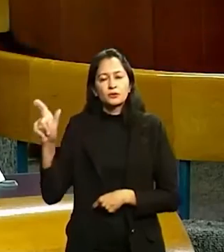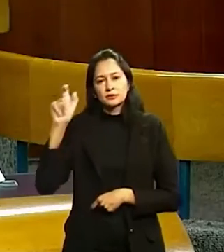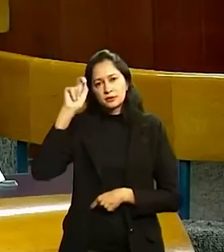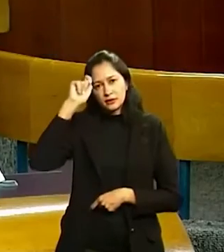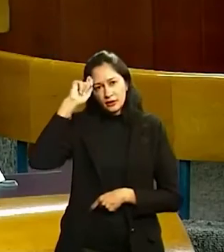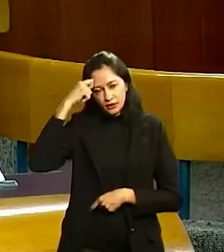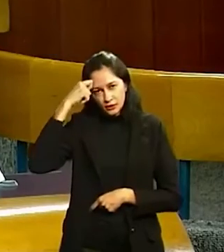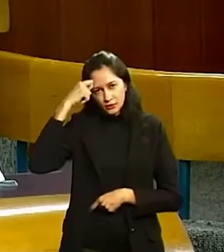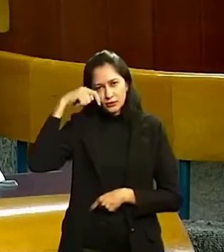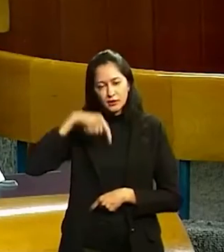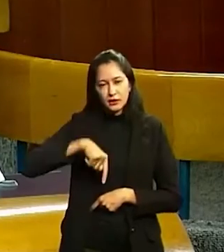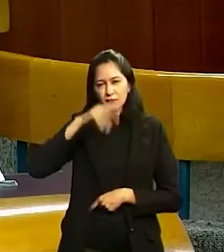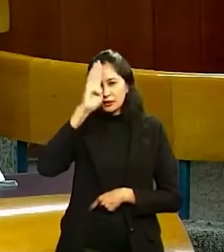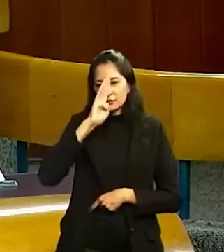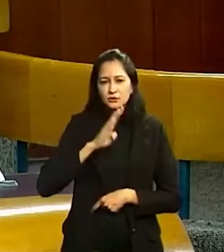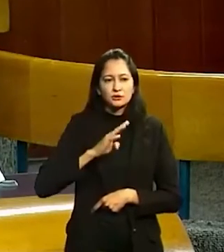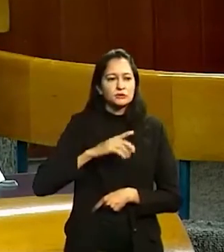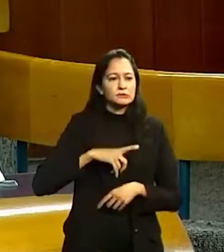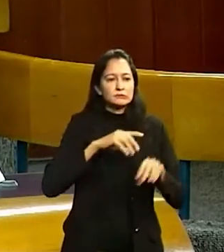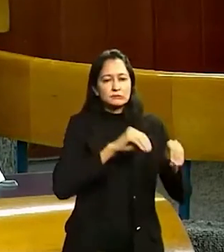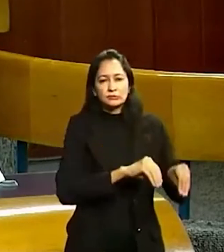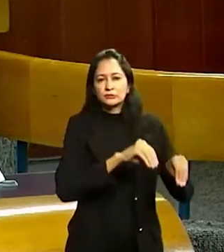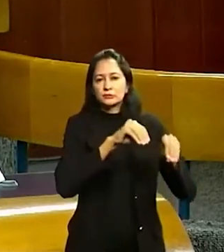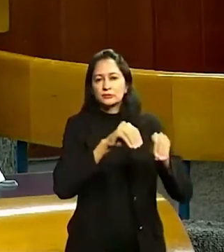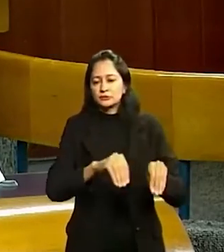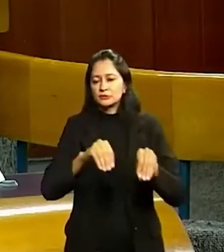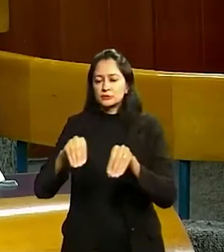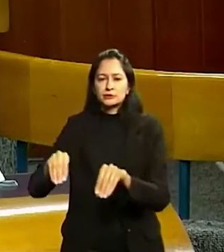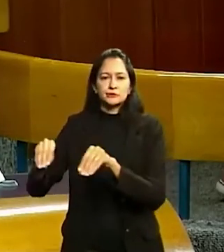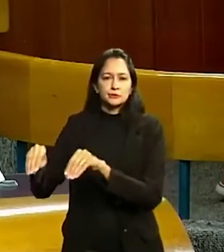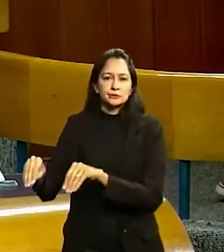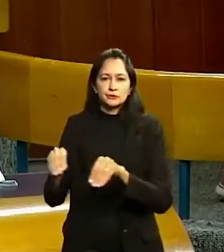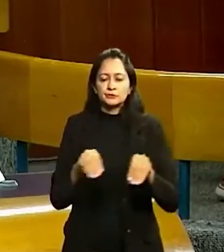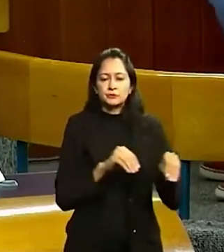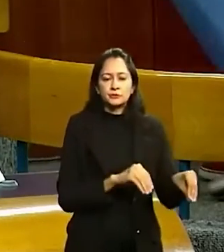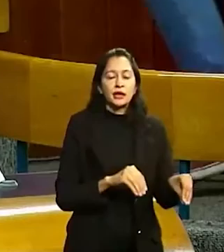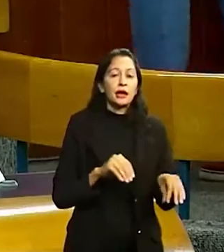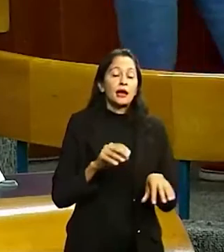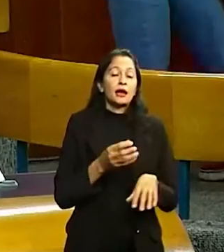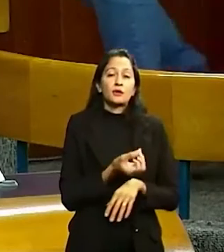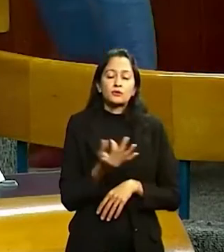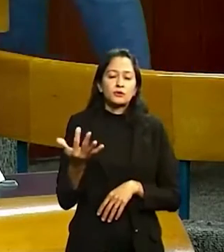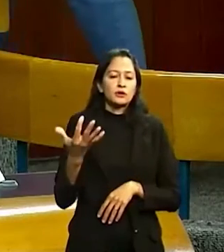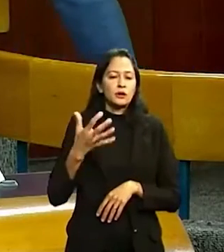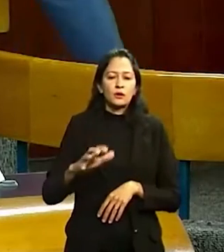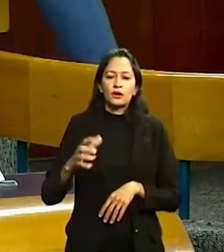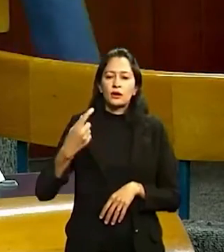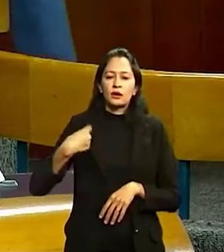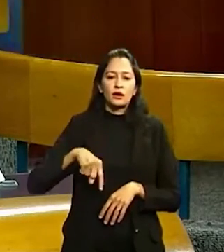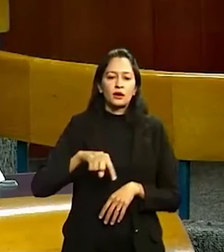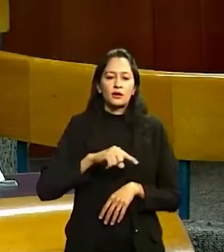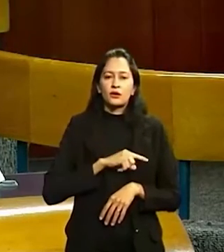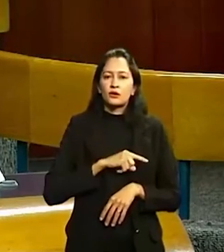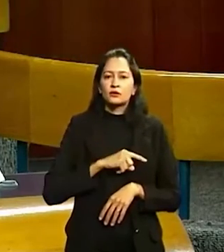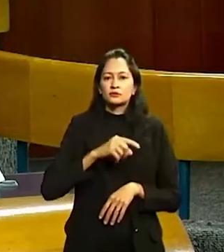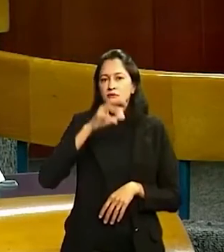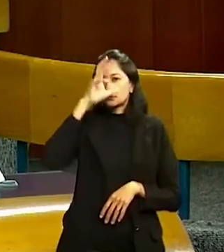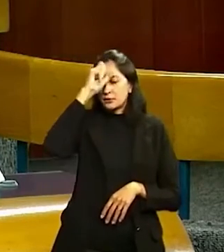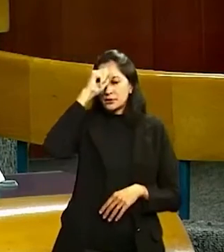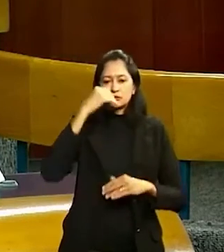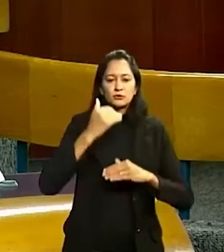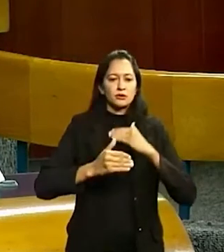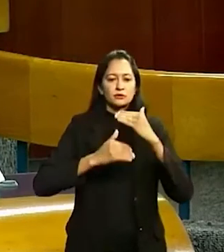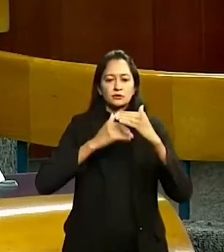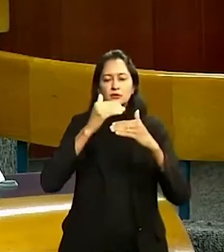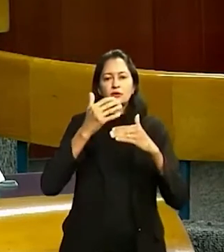diáspora nesse Brasil, que não nos quer em posição de destaque, não nos quer educados e não nos